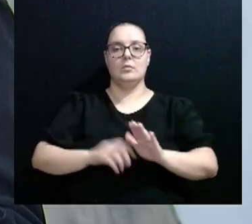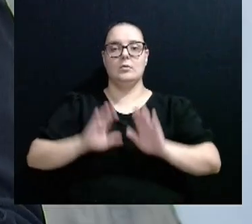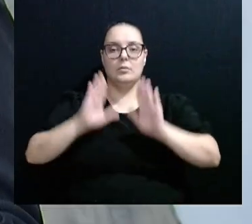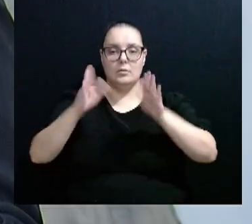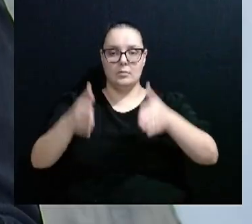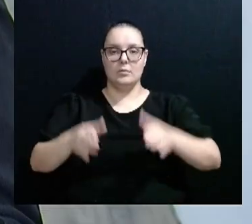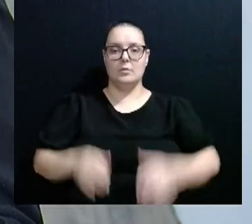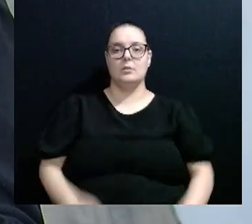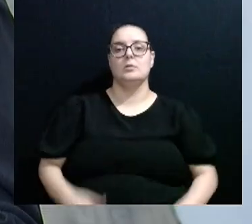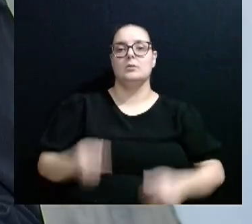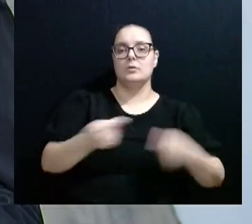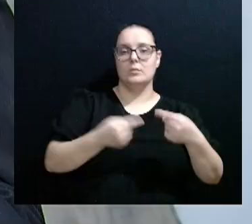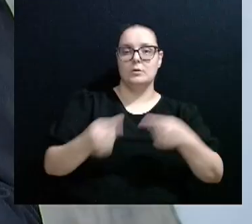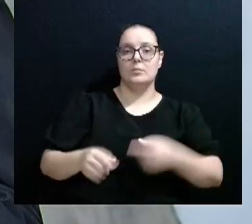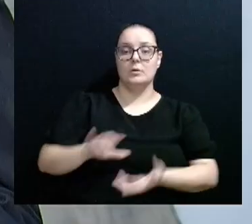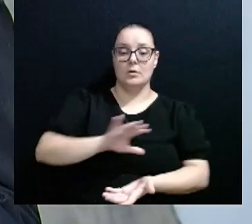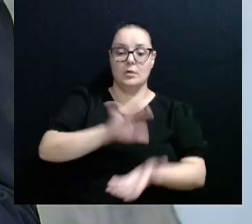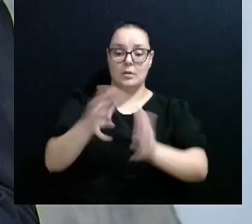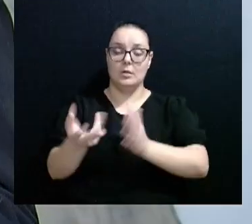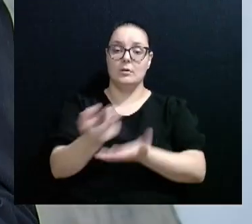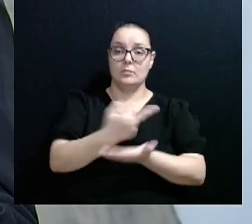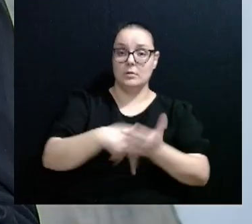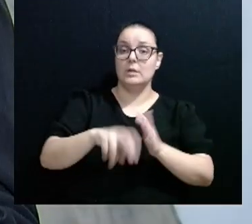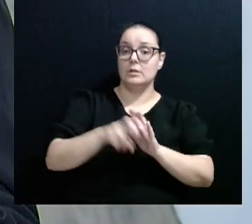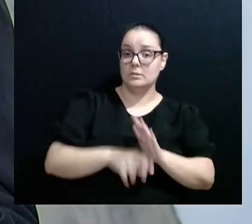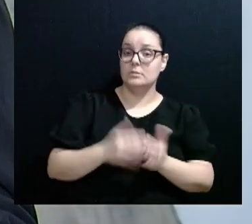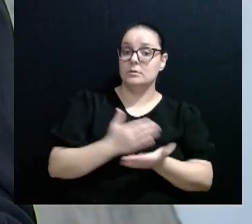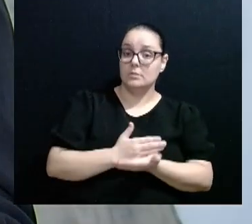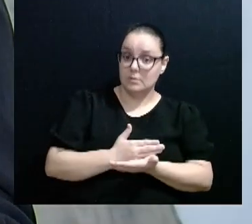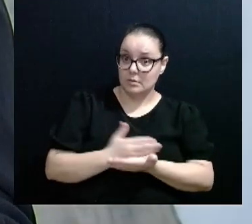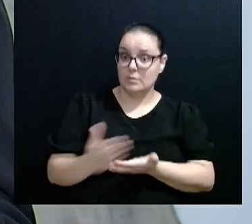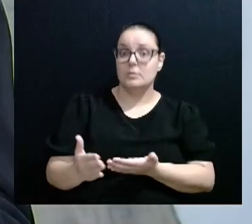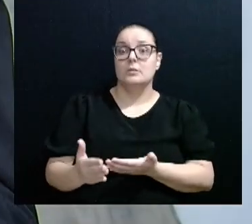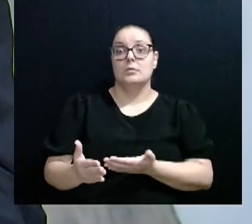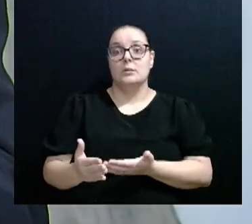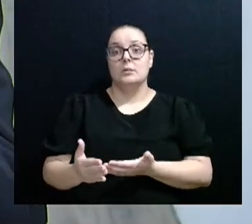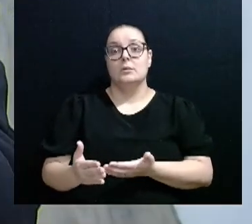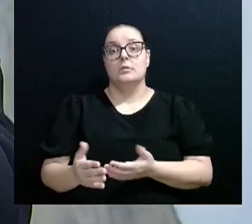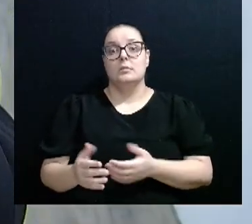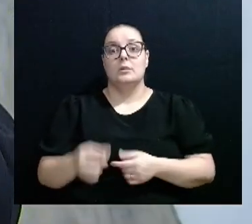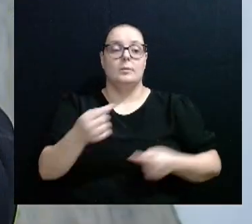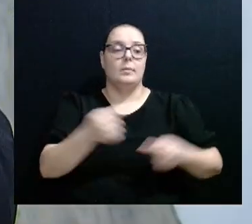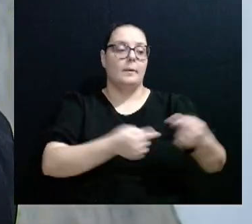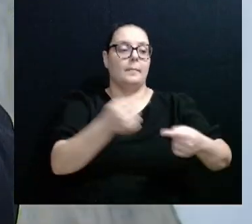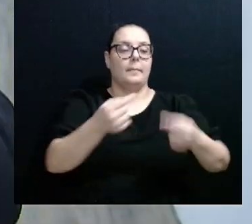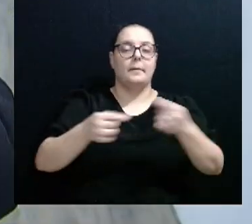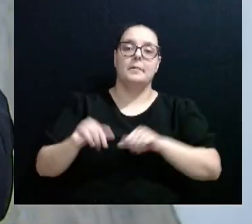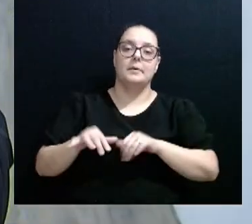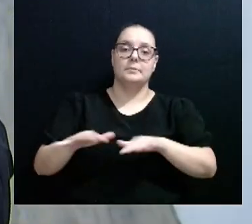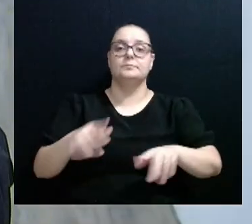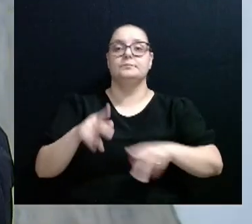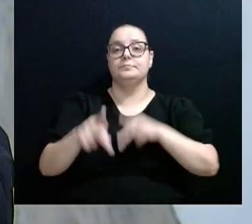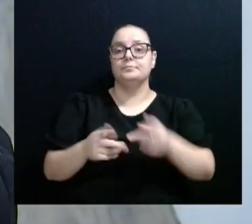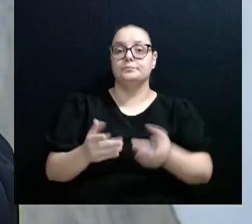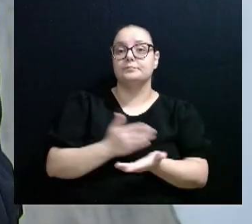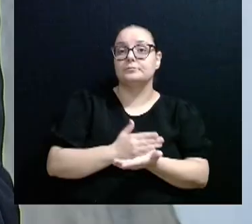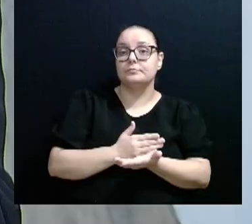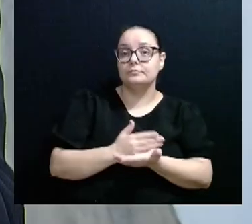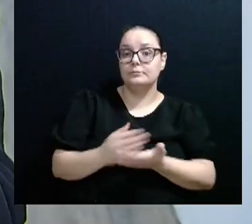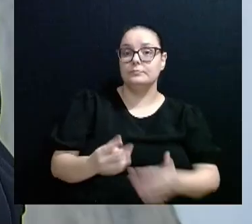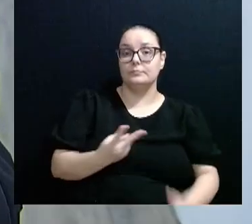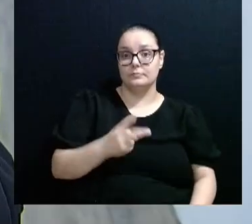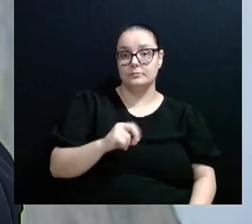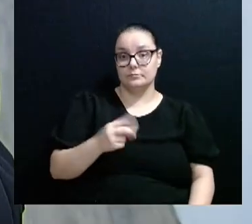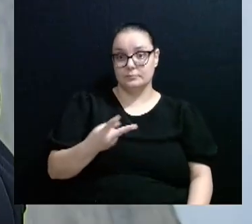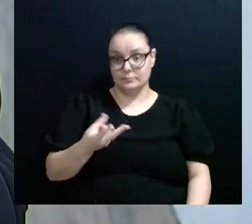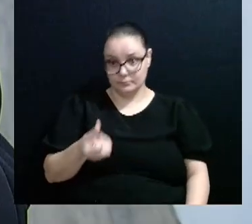tributária é um assunto aí que está começando a cair no debate da população, porque terá início a partir de 2026.